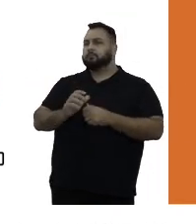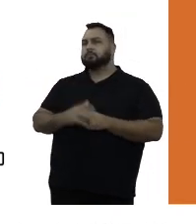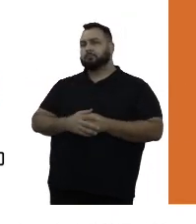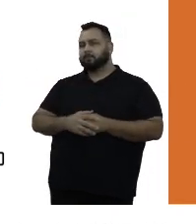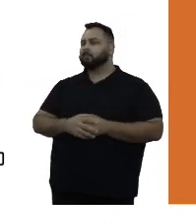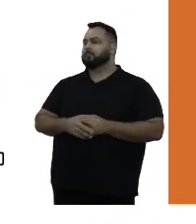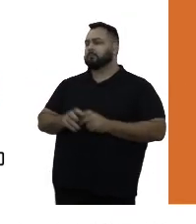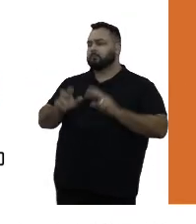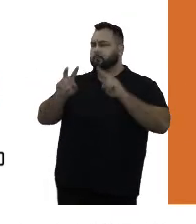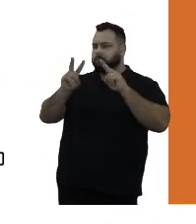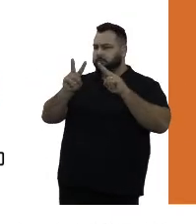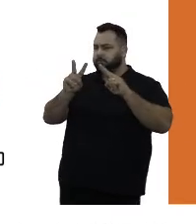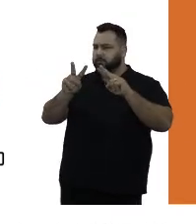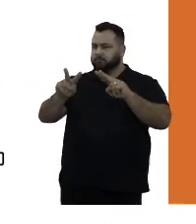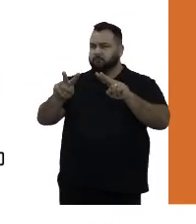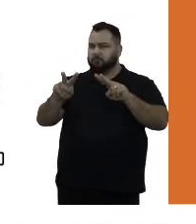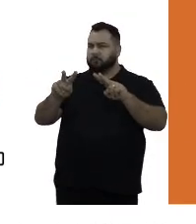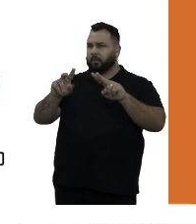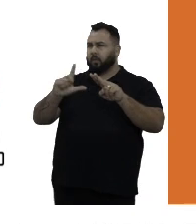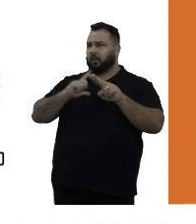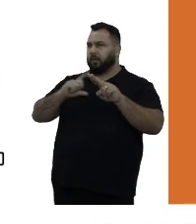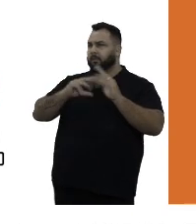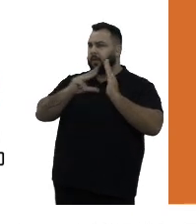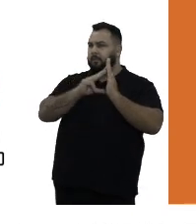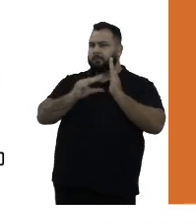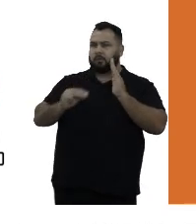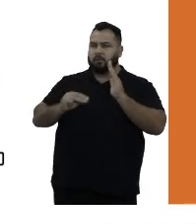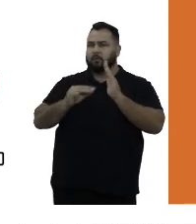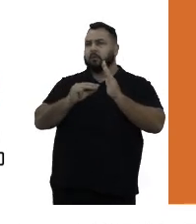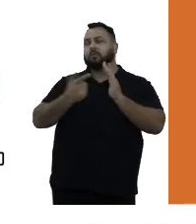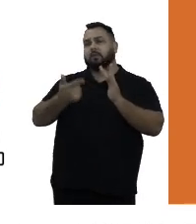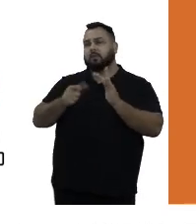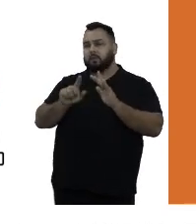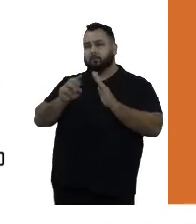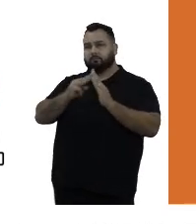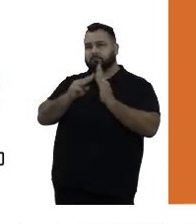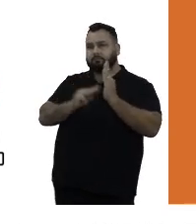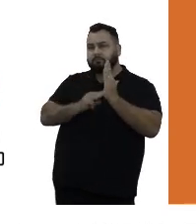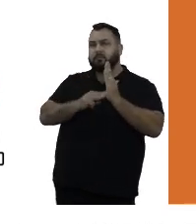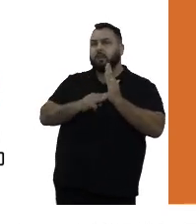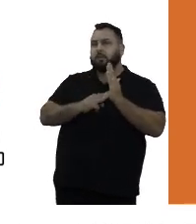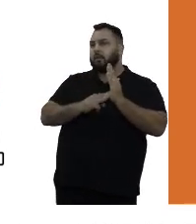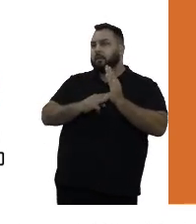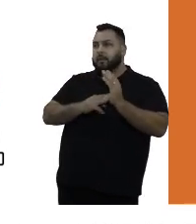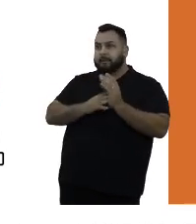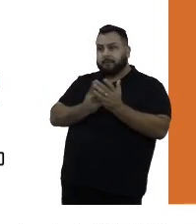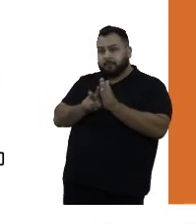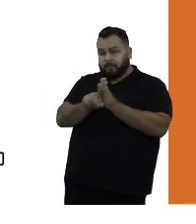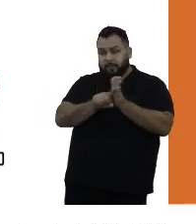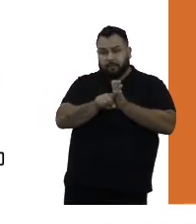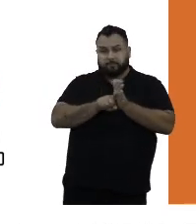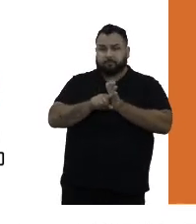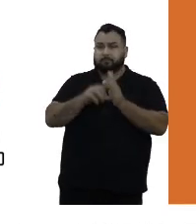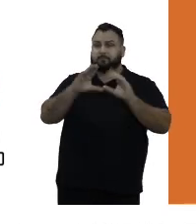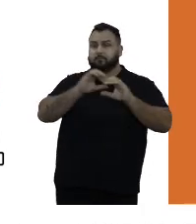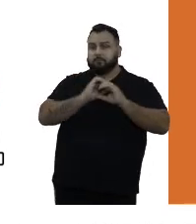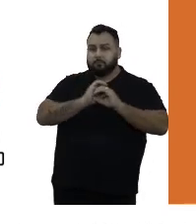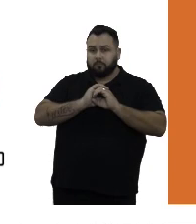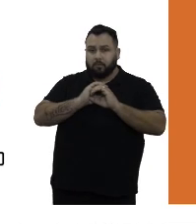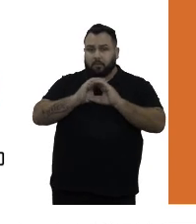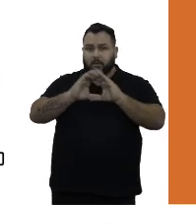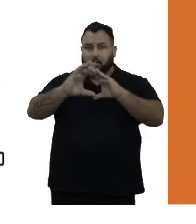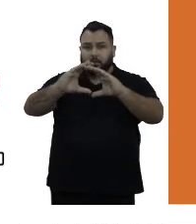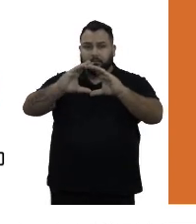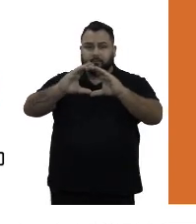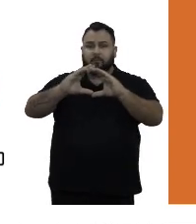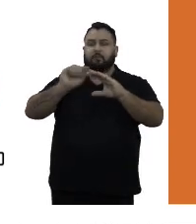a gente olhar. Então tem algumas metodologias, se vocês jogarem no Google, pesquisarem sobre o Cone de Futuros, tem até um artigo na MIT Technology Review